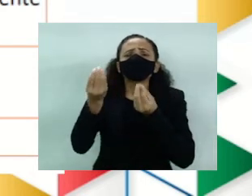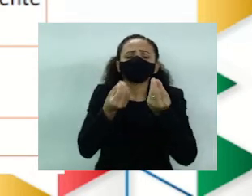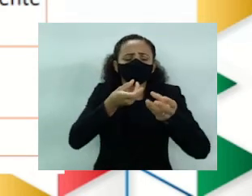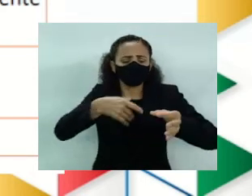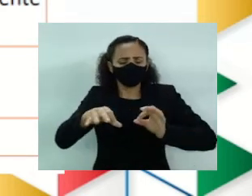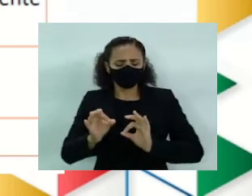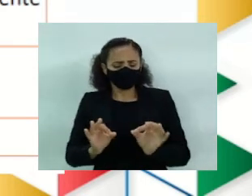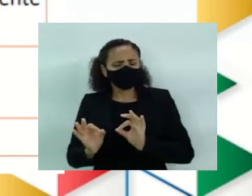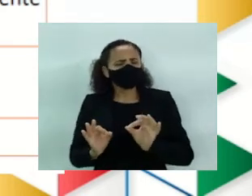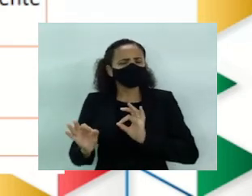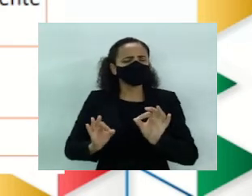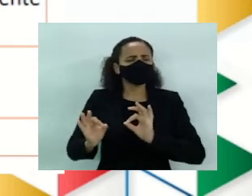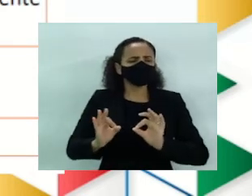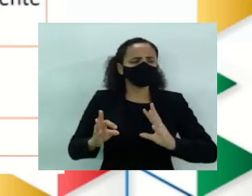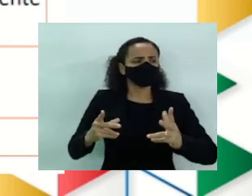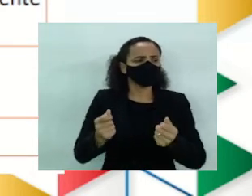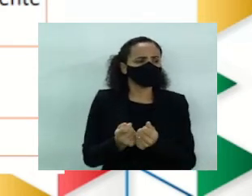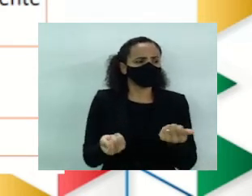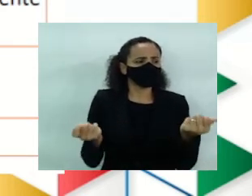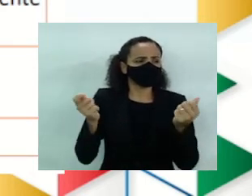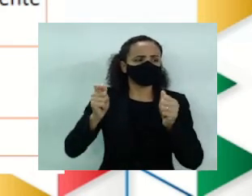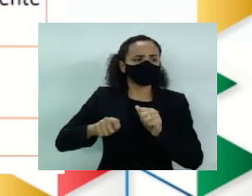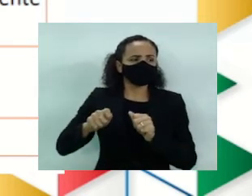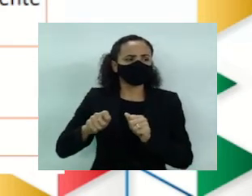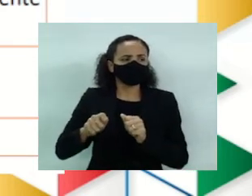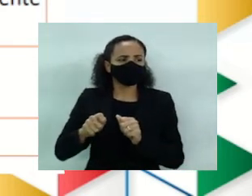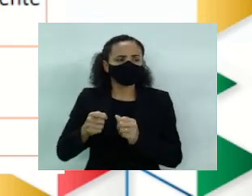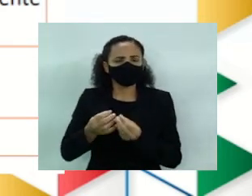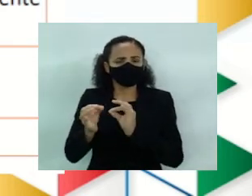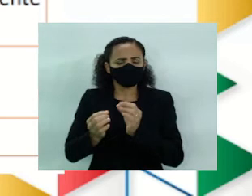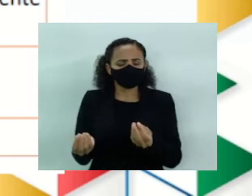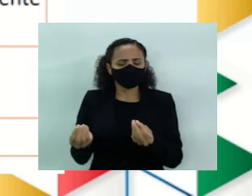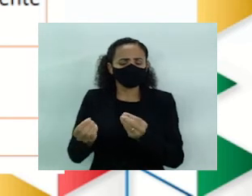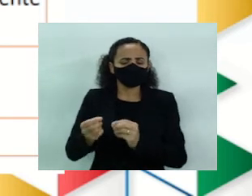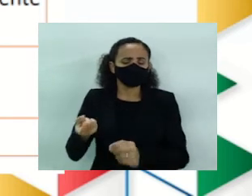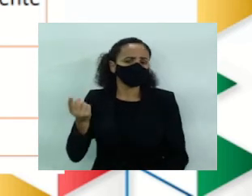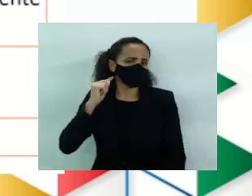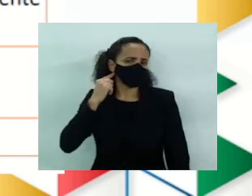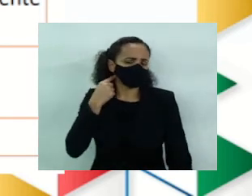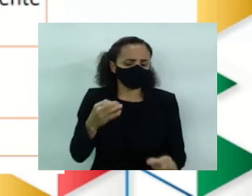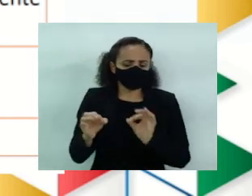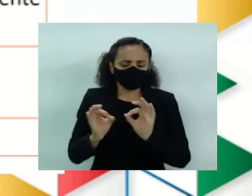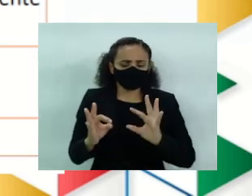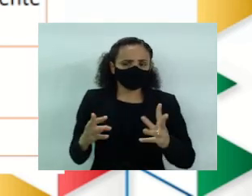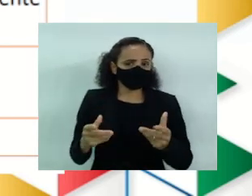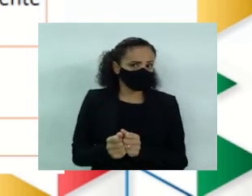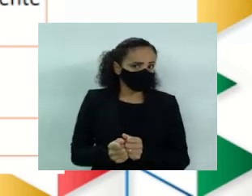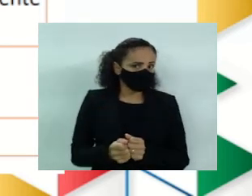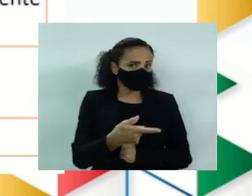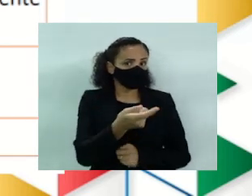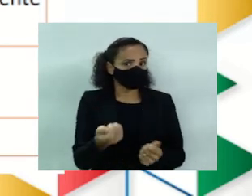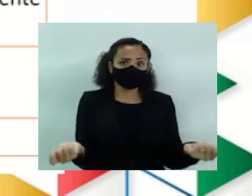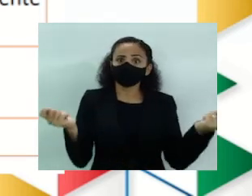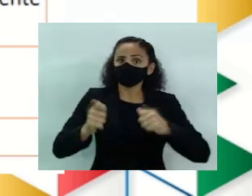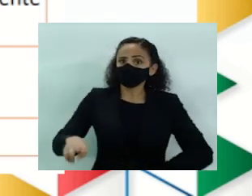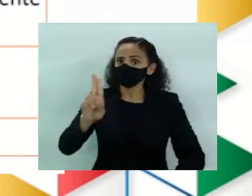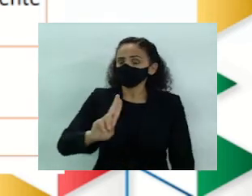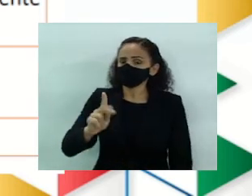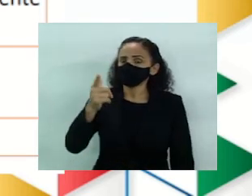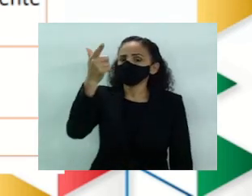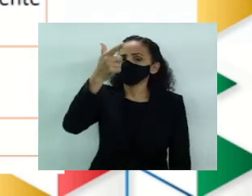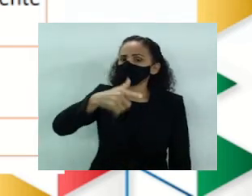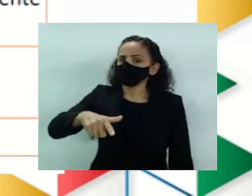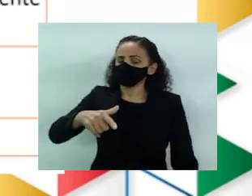fazer essa coleta seletiva, podemos também reutilizar, reduzir e reciclar. Podemos reutilizar